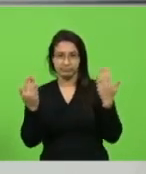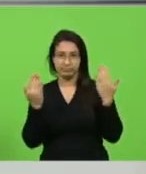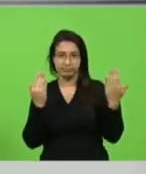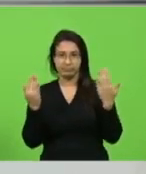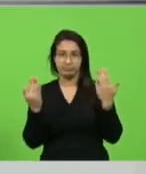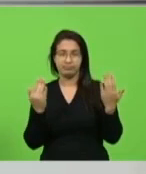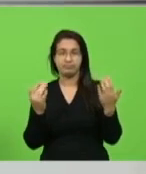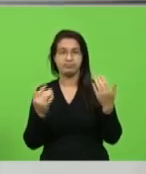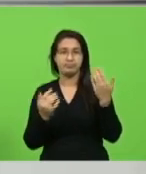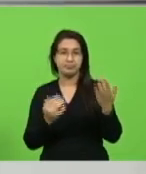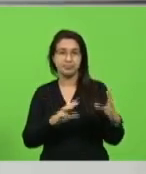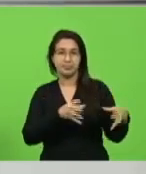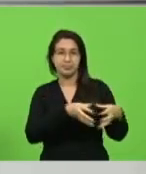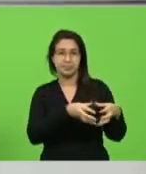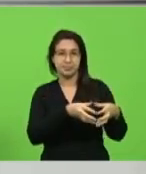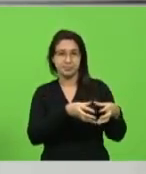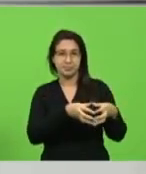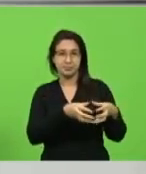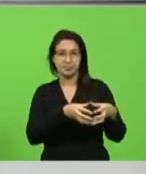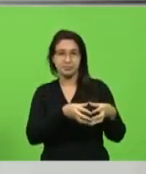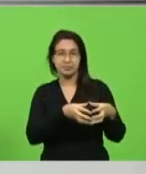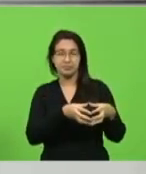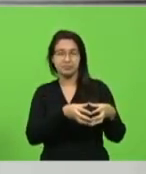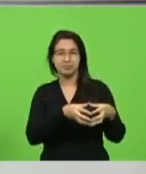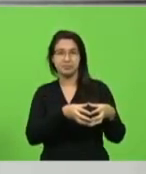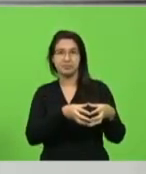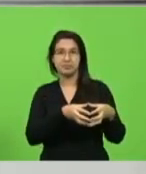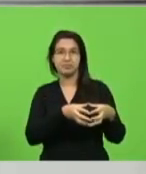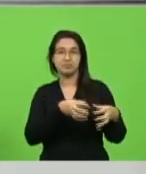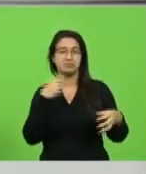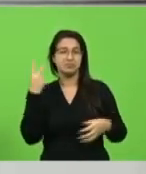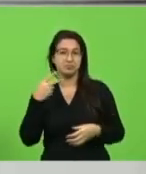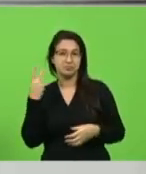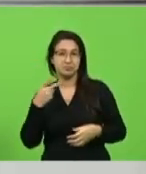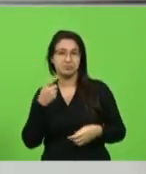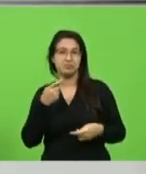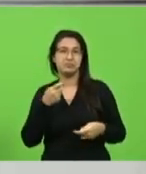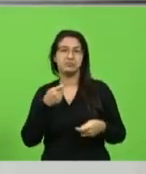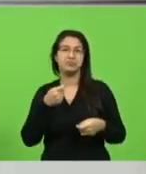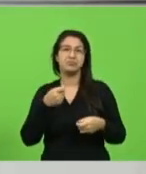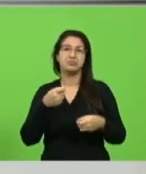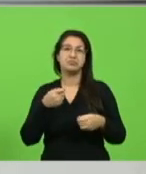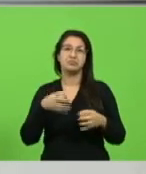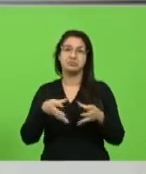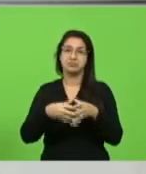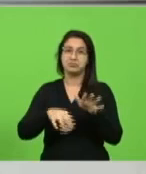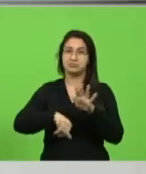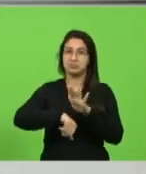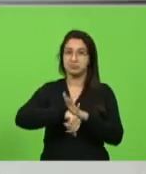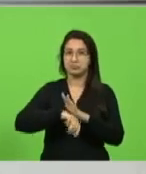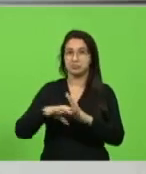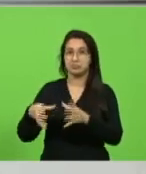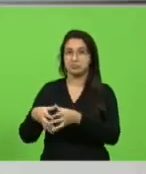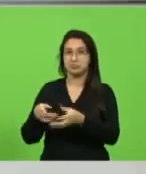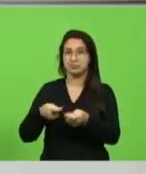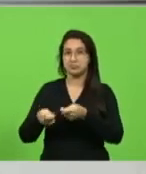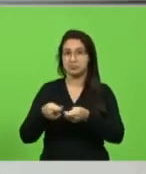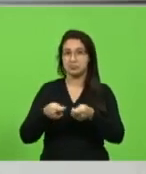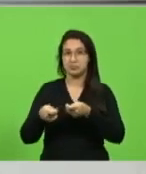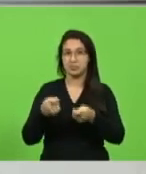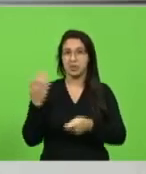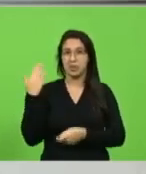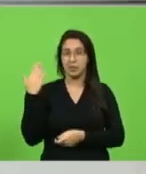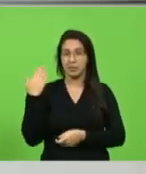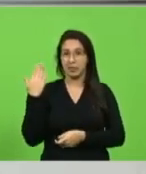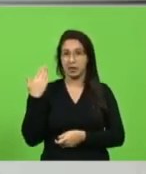entre as esferas política e criminal e administrativa no caso do julgamento do ex-presidente